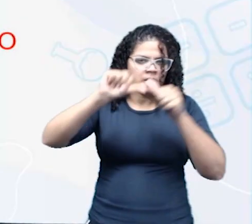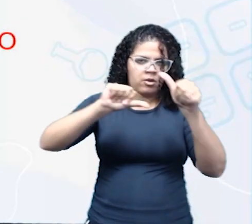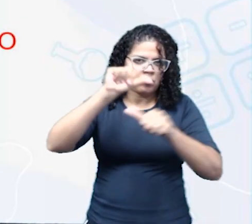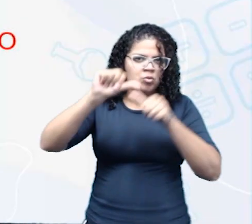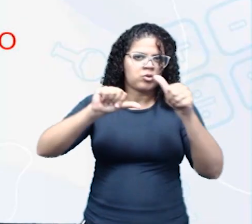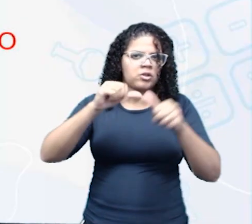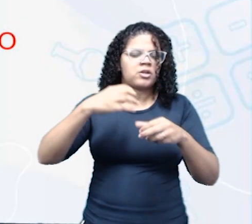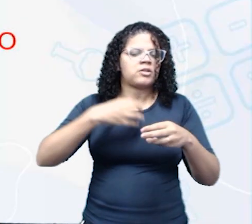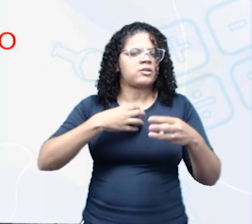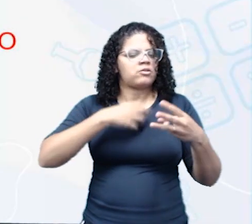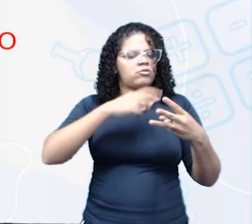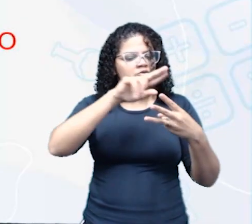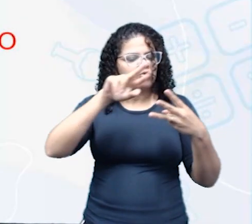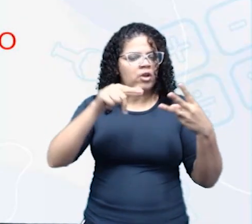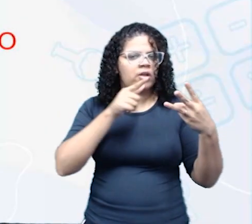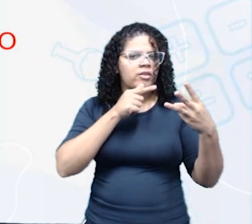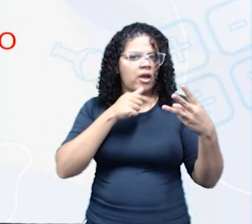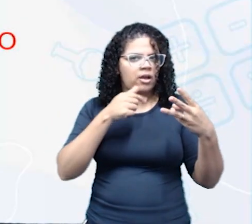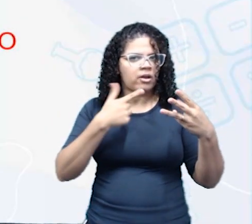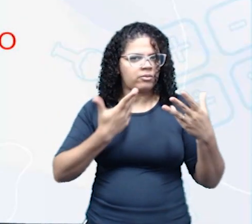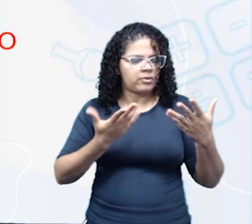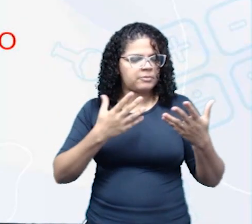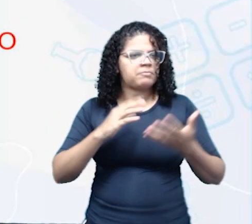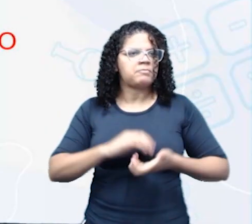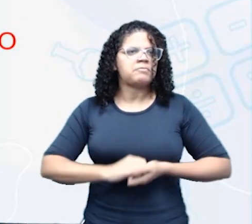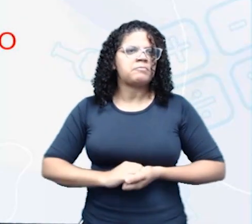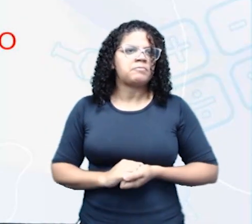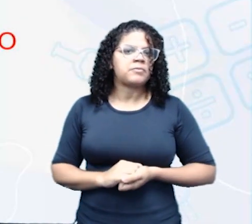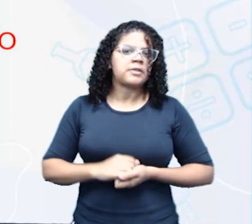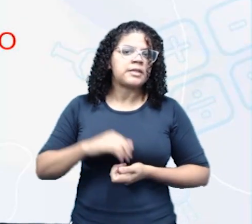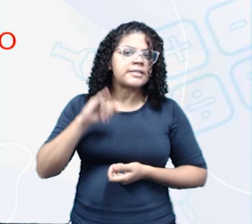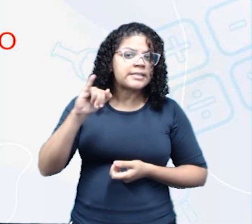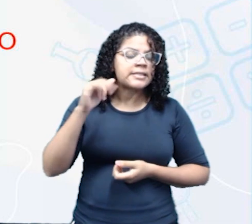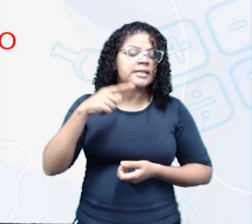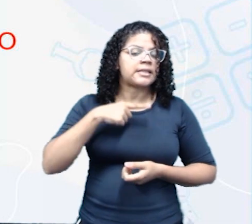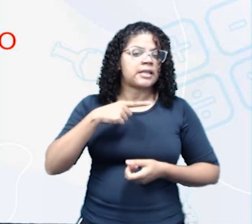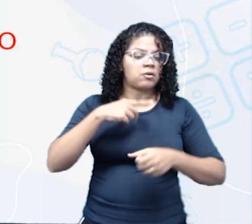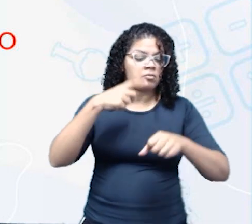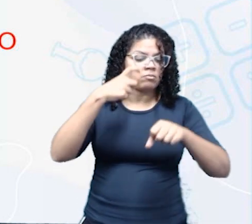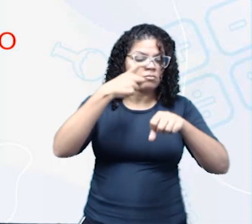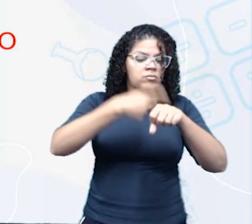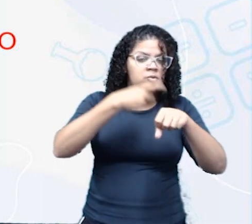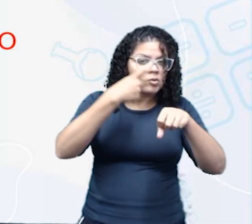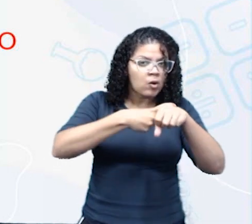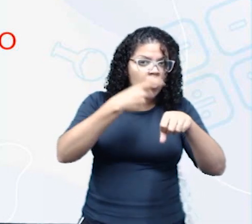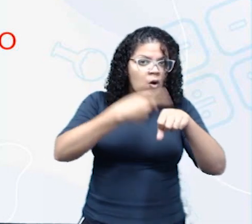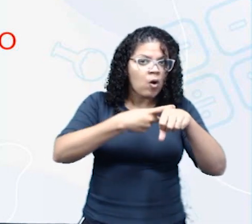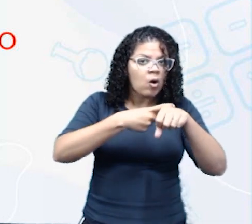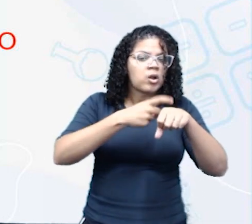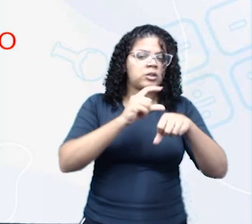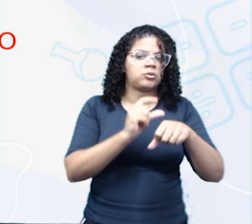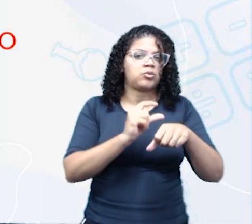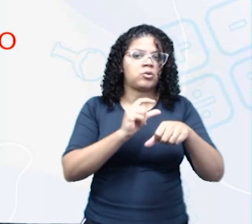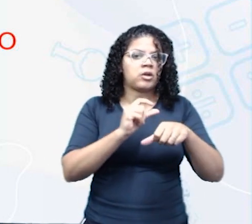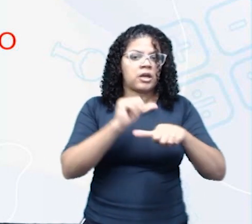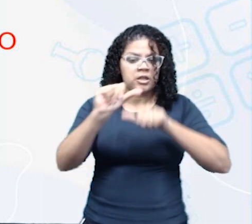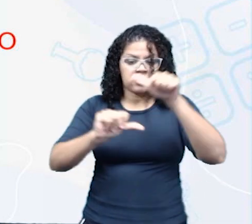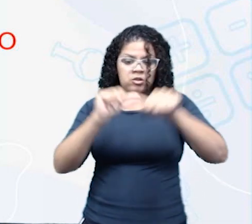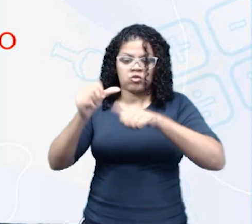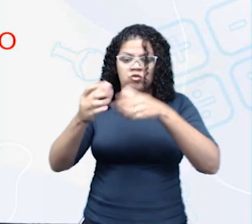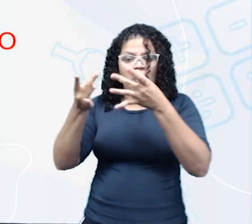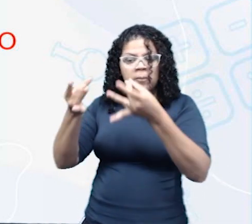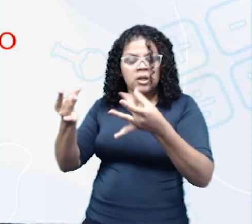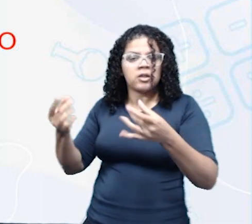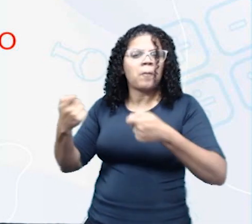tela. Se você tem um sólido e quer que ele vire líquido, você precisa